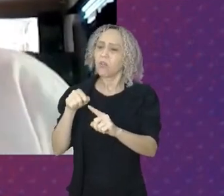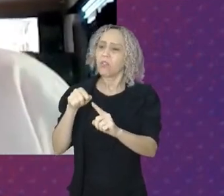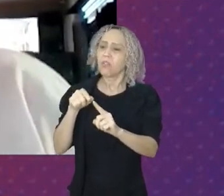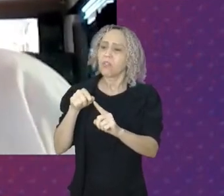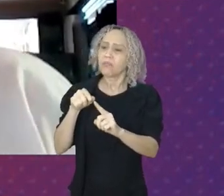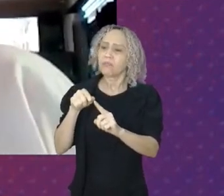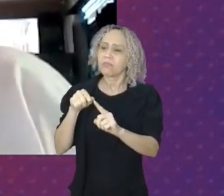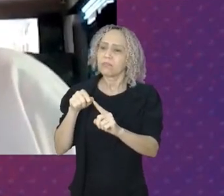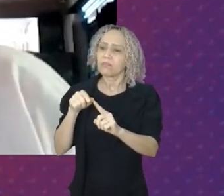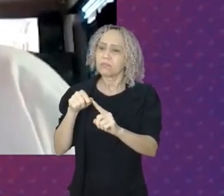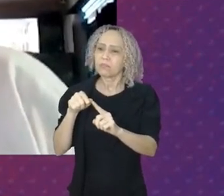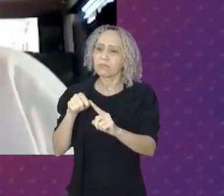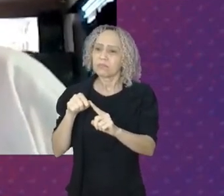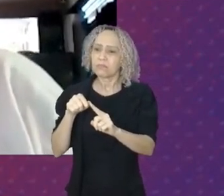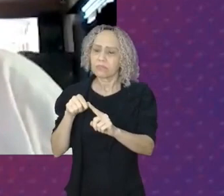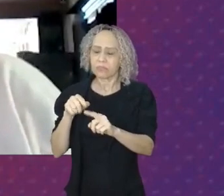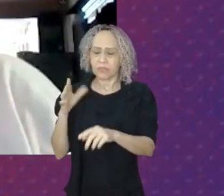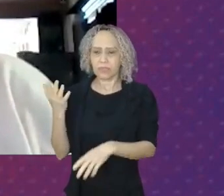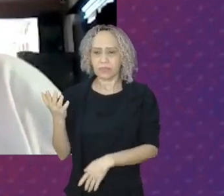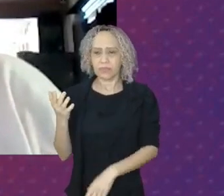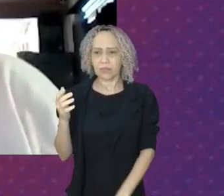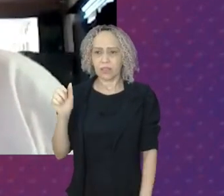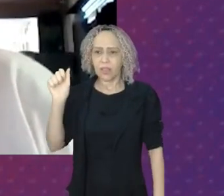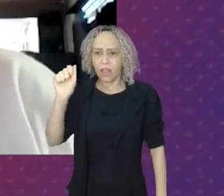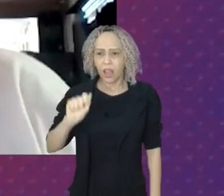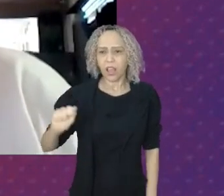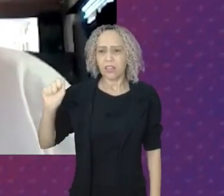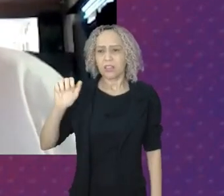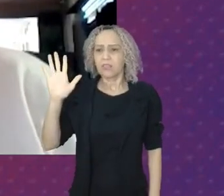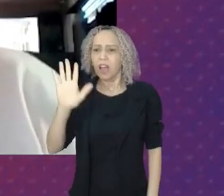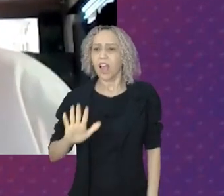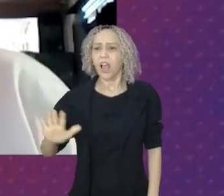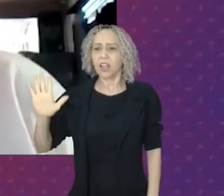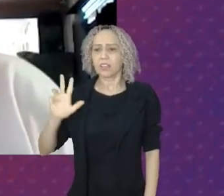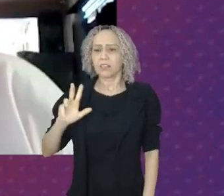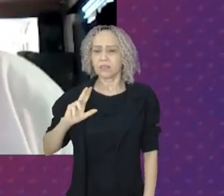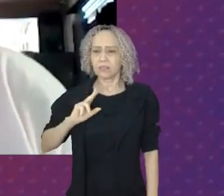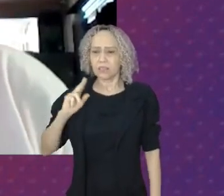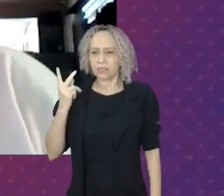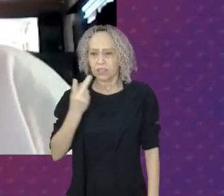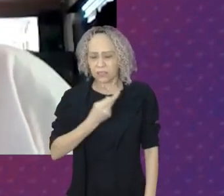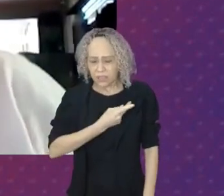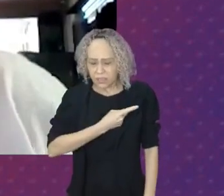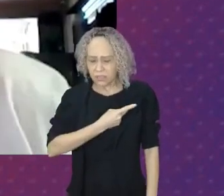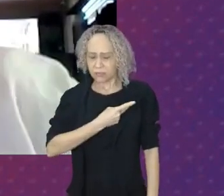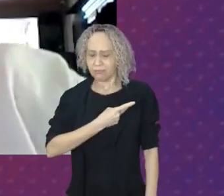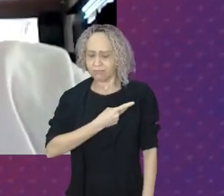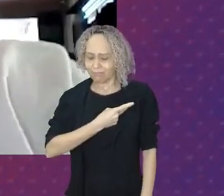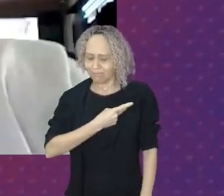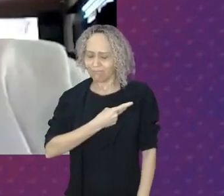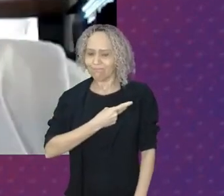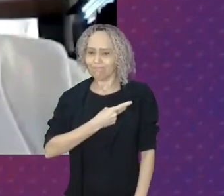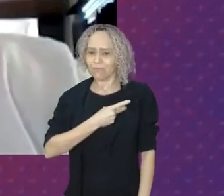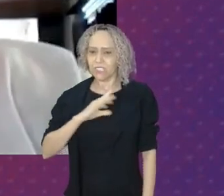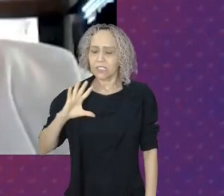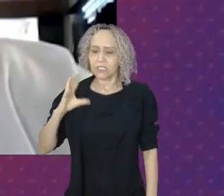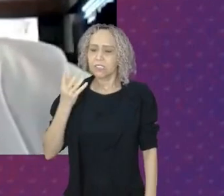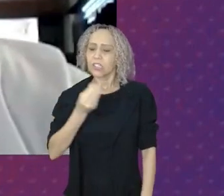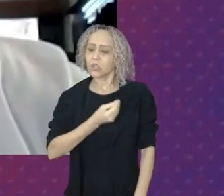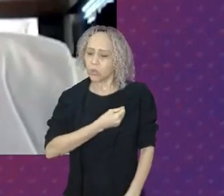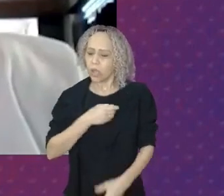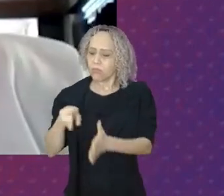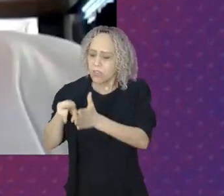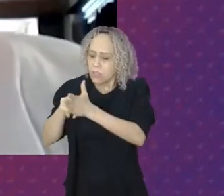A ANTRA, Associação Nacional de Travestis e Transsexuais, fez uma pesquisa também